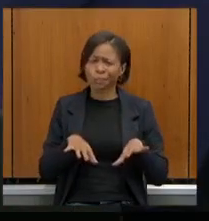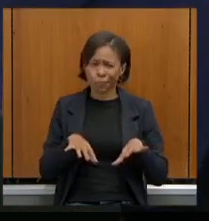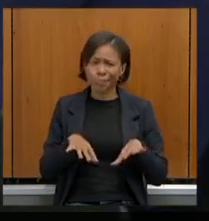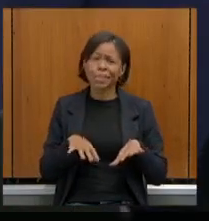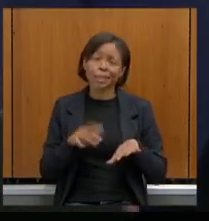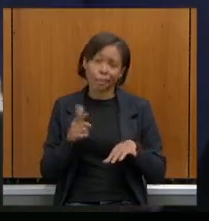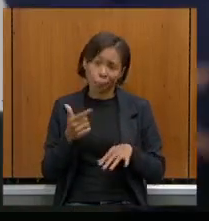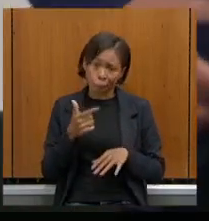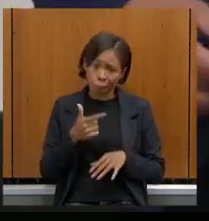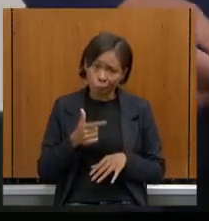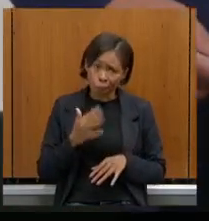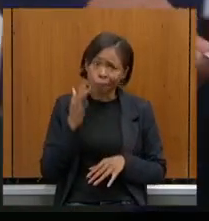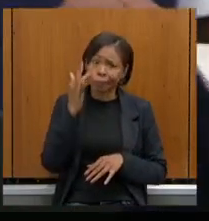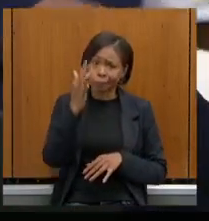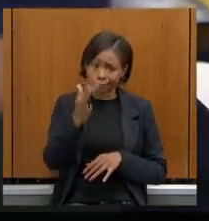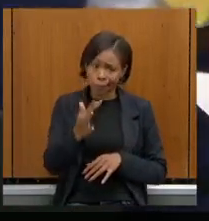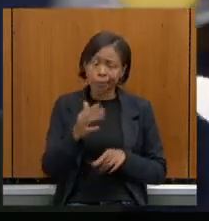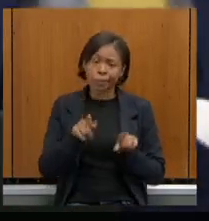que virão